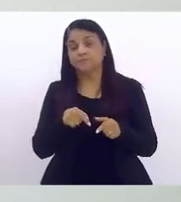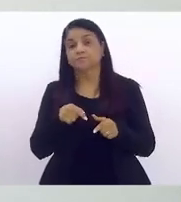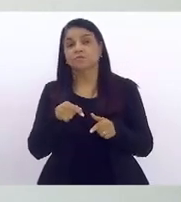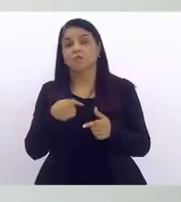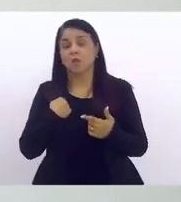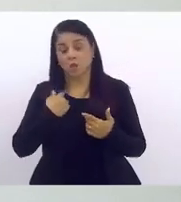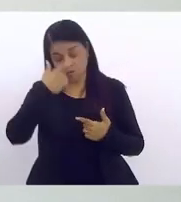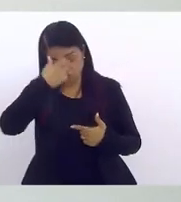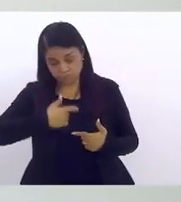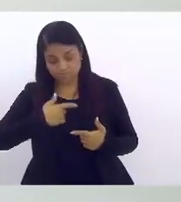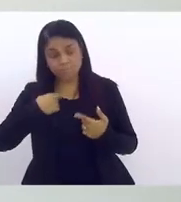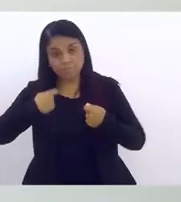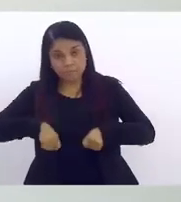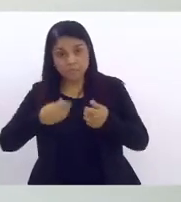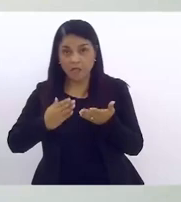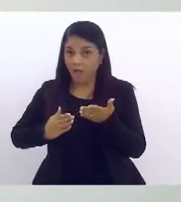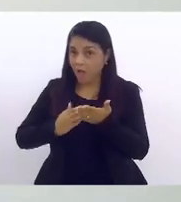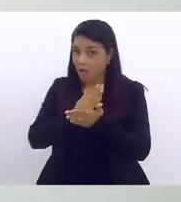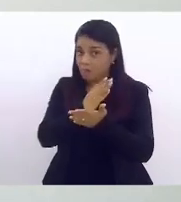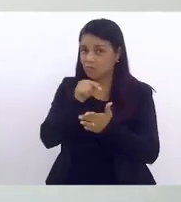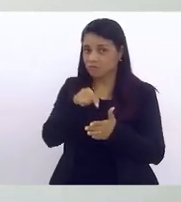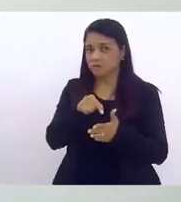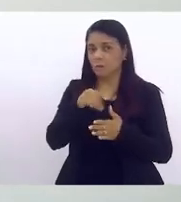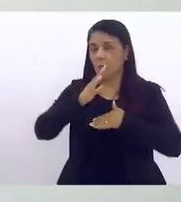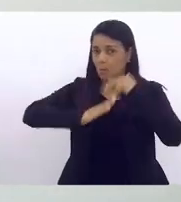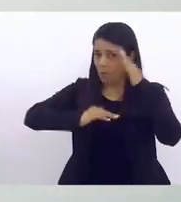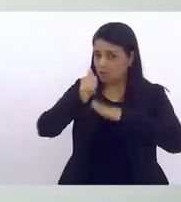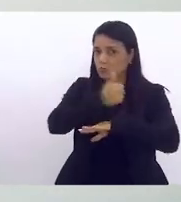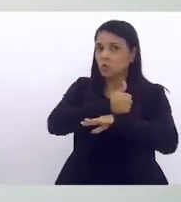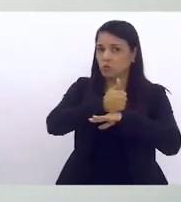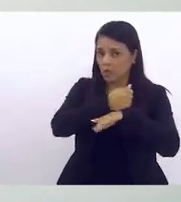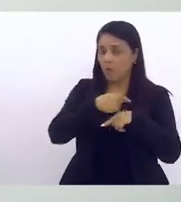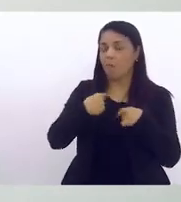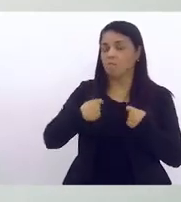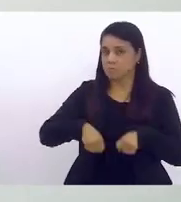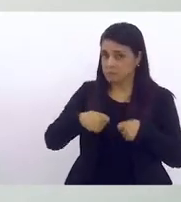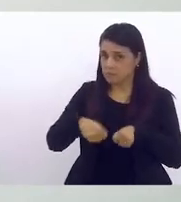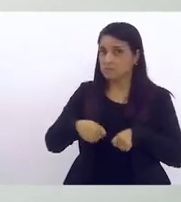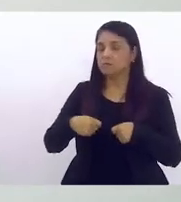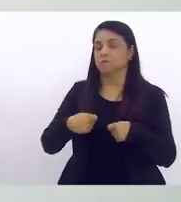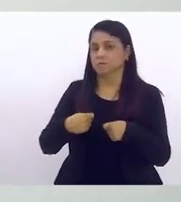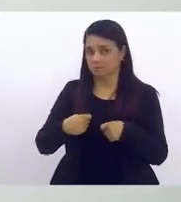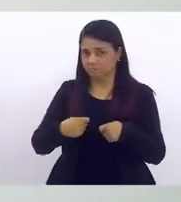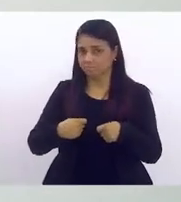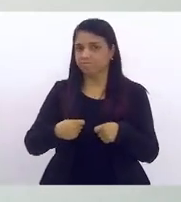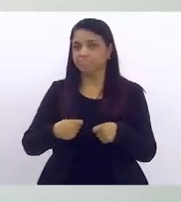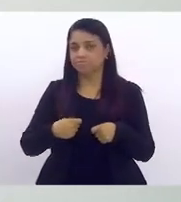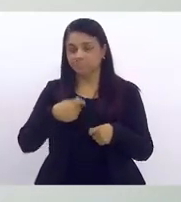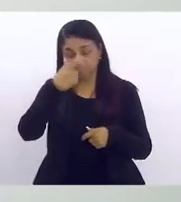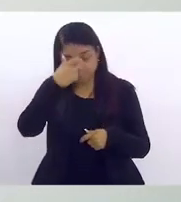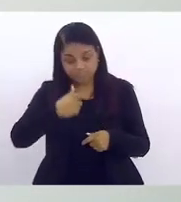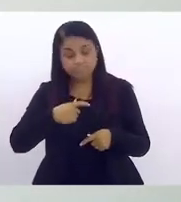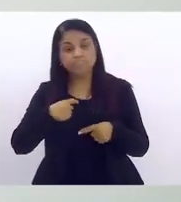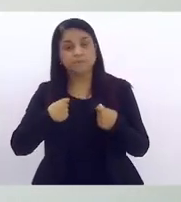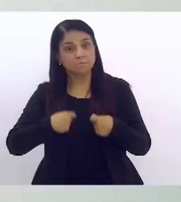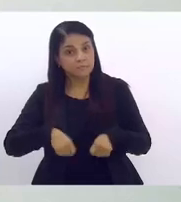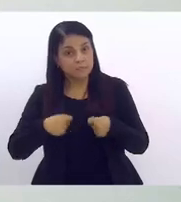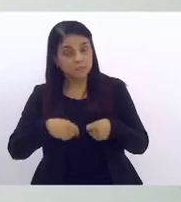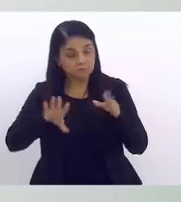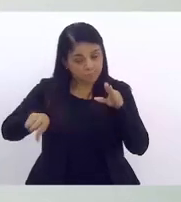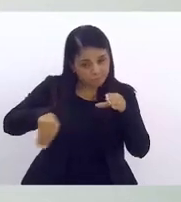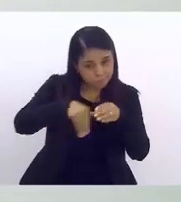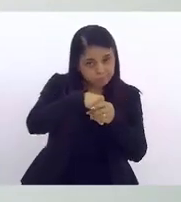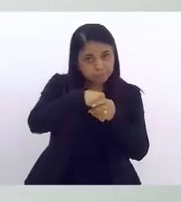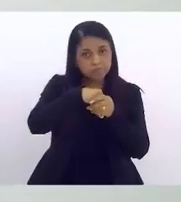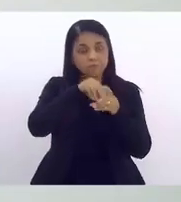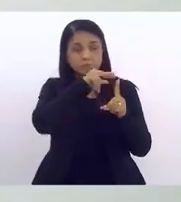aprovação da questão profissional. Sim, eu preciso. Eu preciso que nós incluamos na